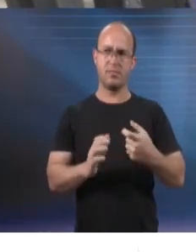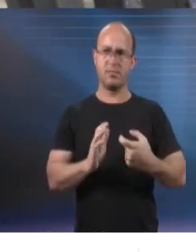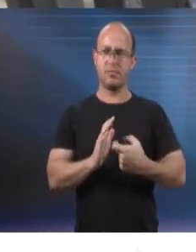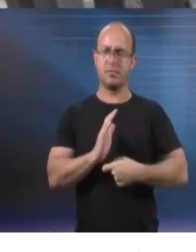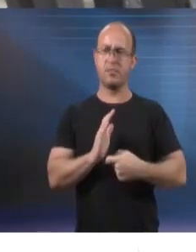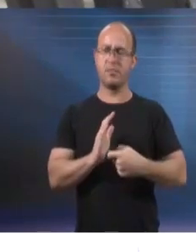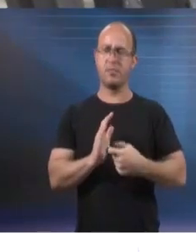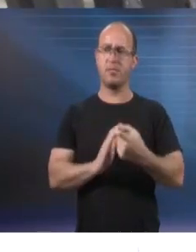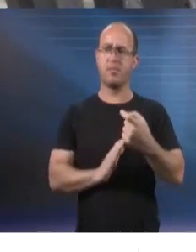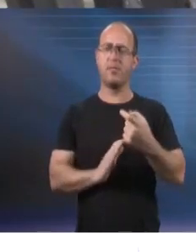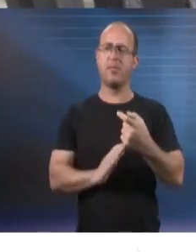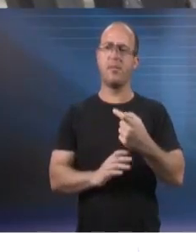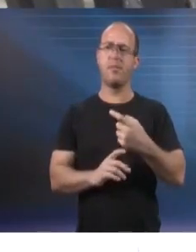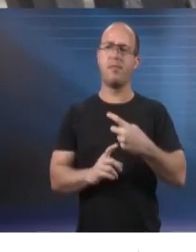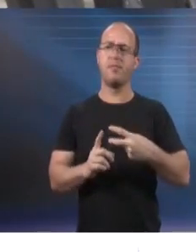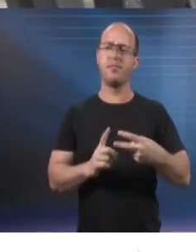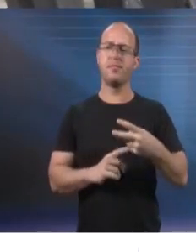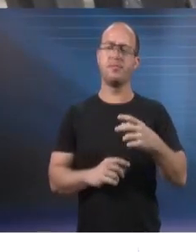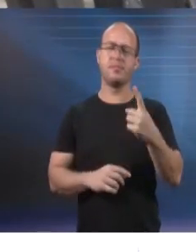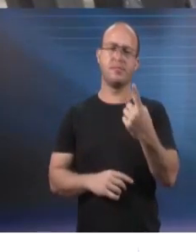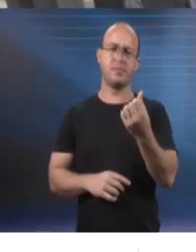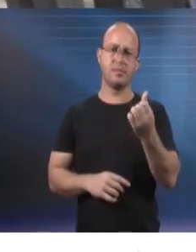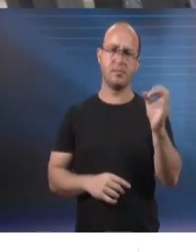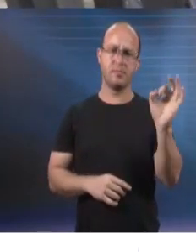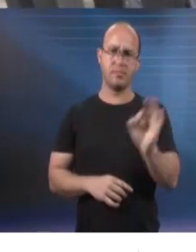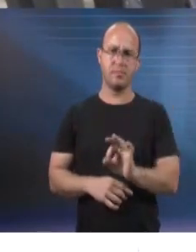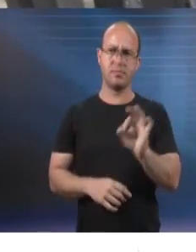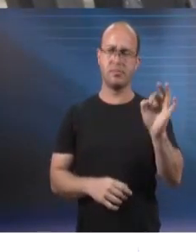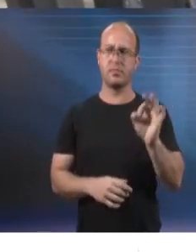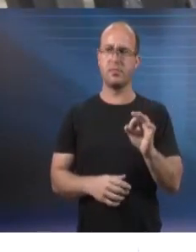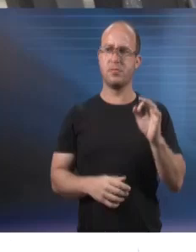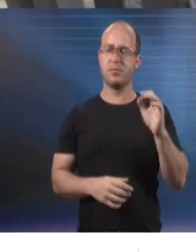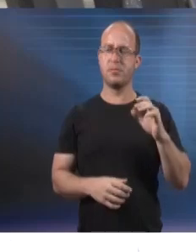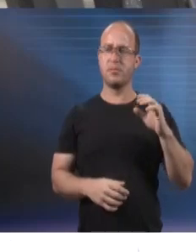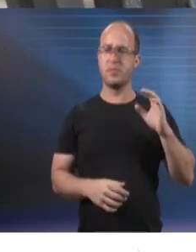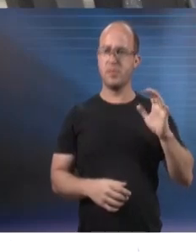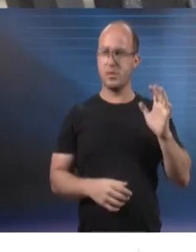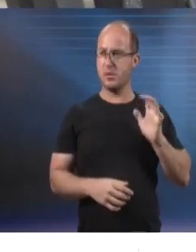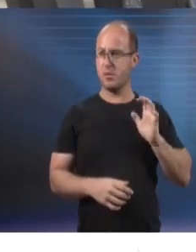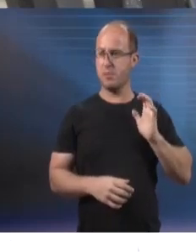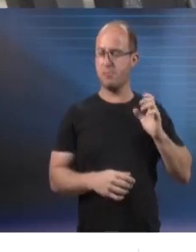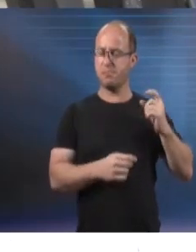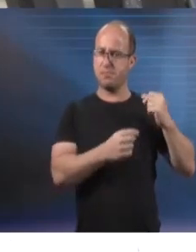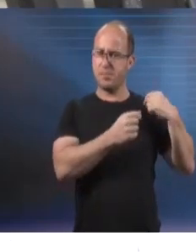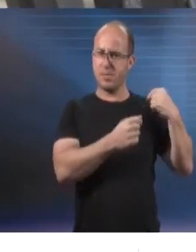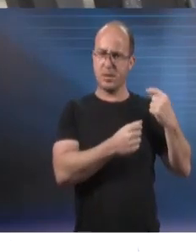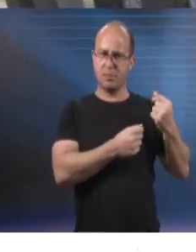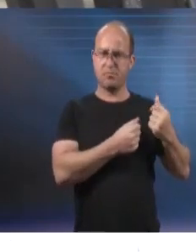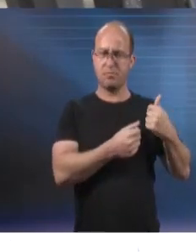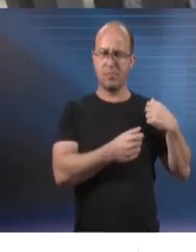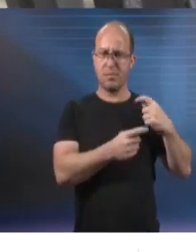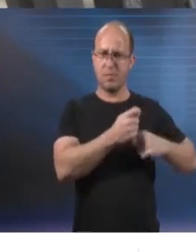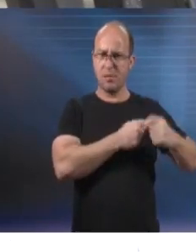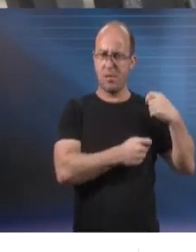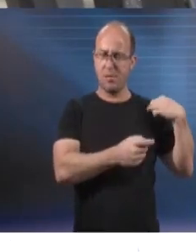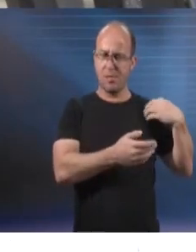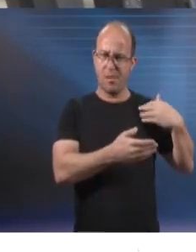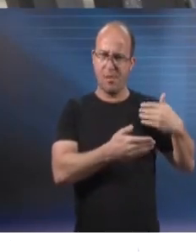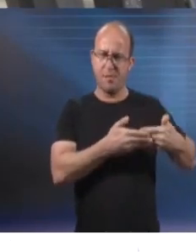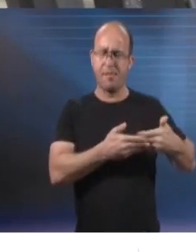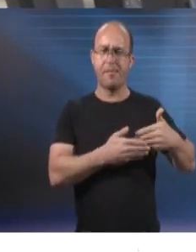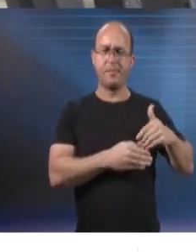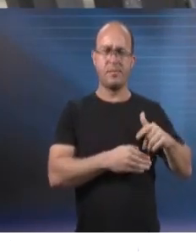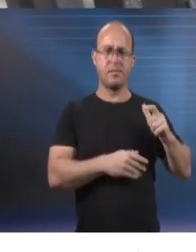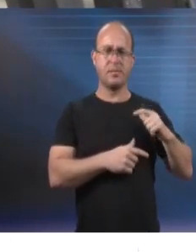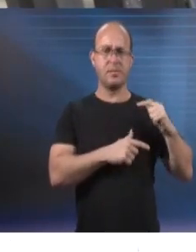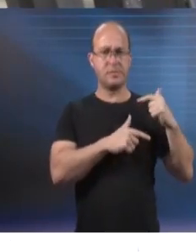chegar progressivamente a até 16%. Então, você que tem sua herança, poupou a vida inteira para deixar algum conforto